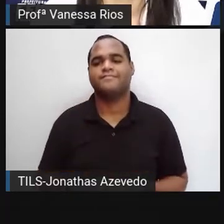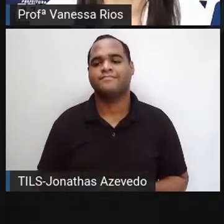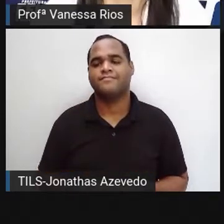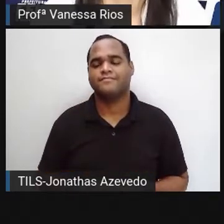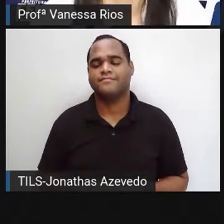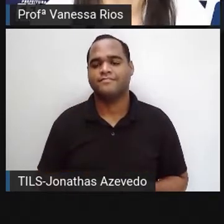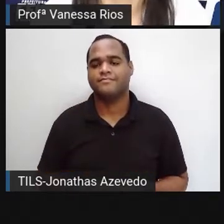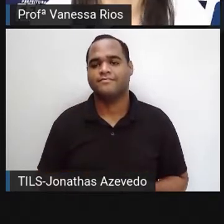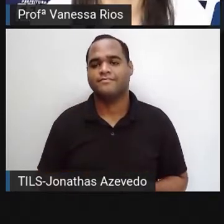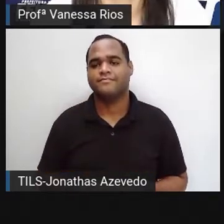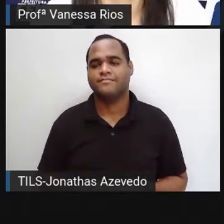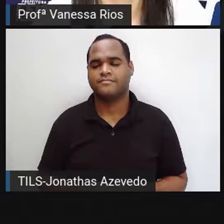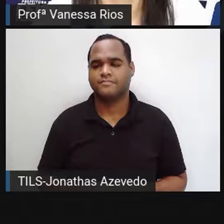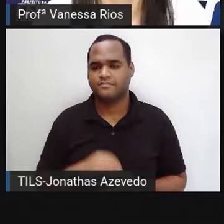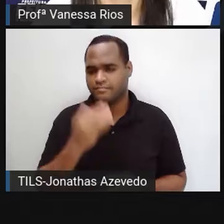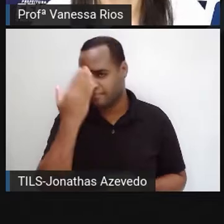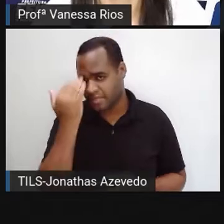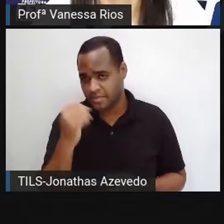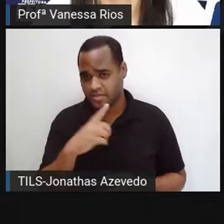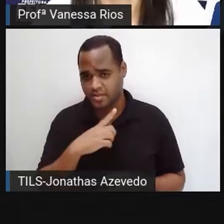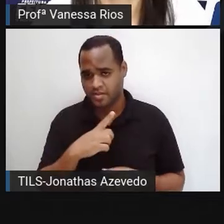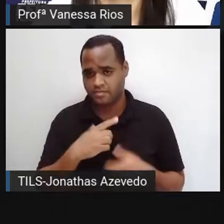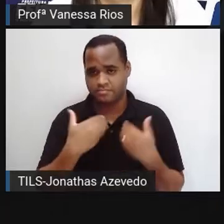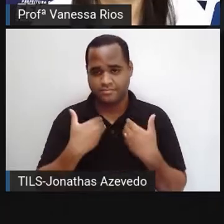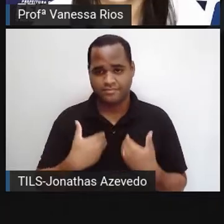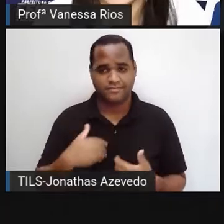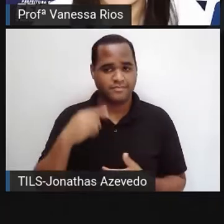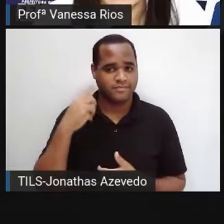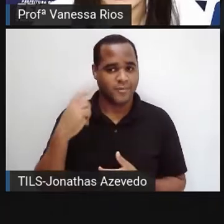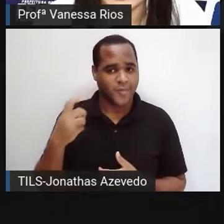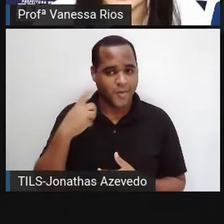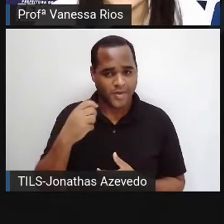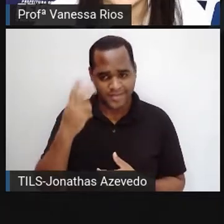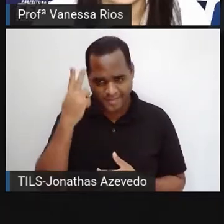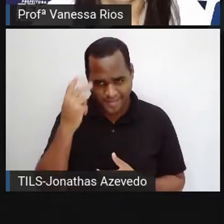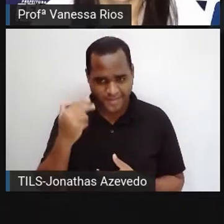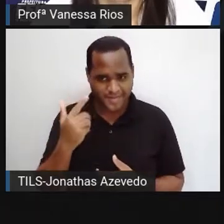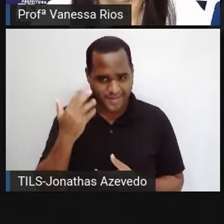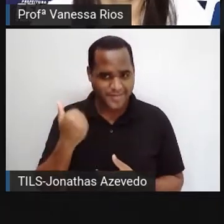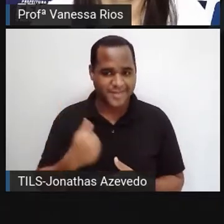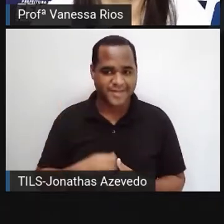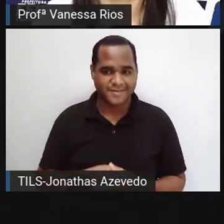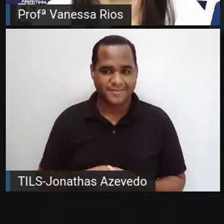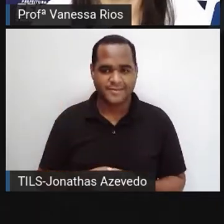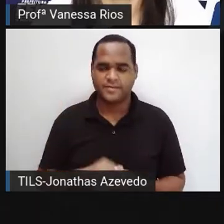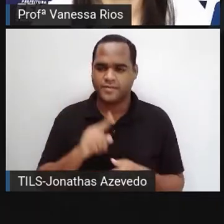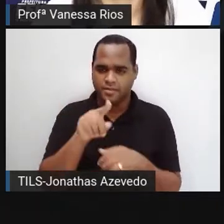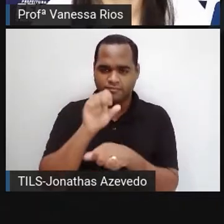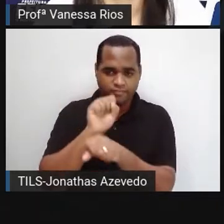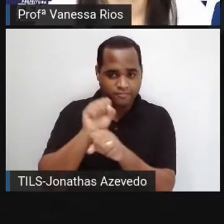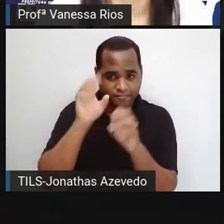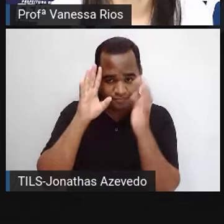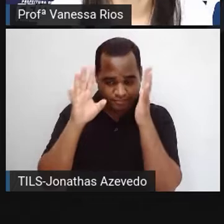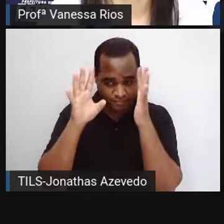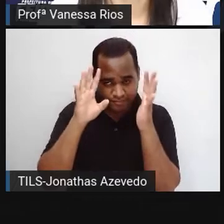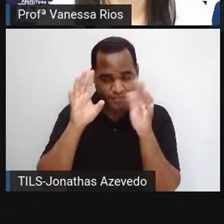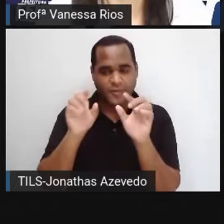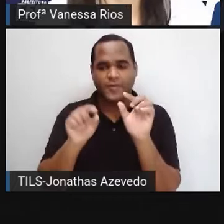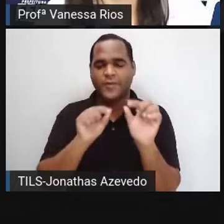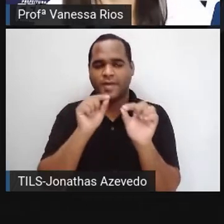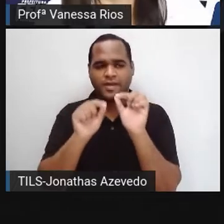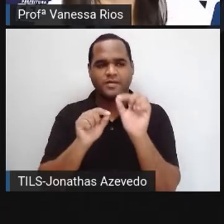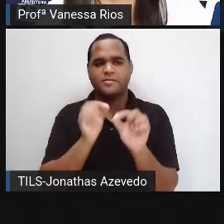O que você sabe sobre os sons corporais mais comuns? Já parou para pensar quando a Pro falou aí em